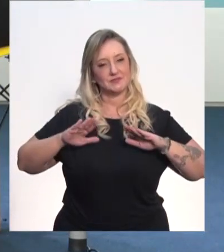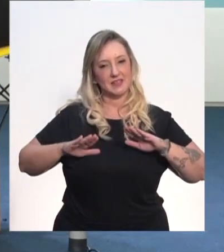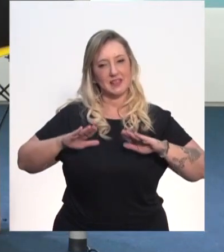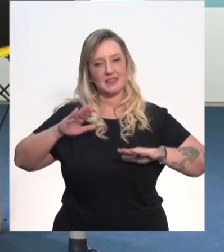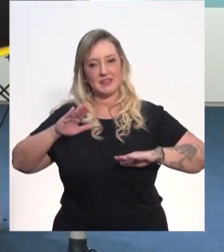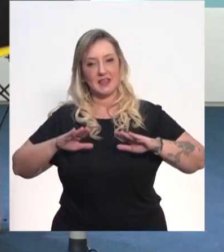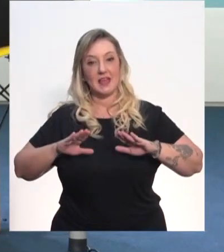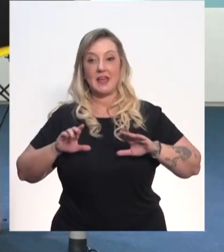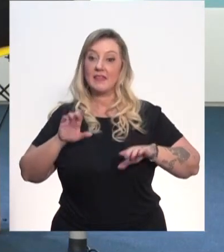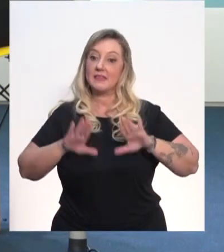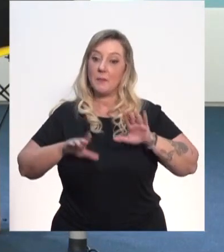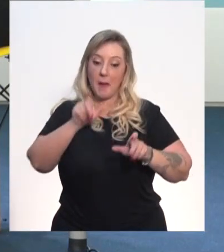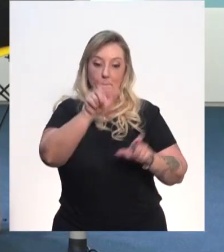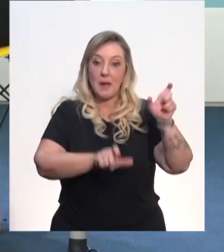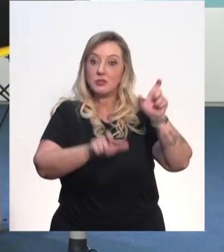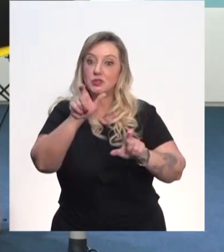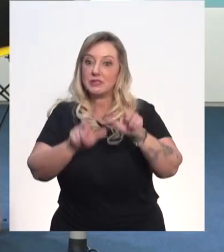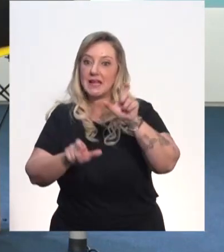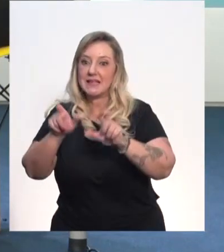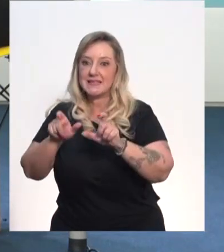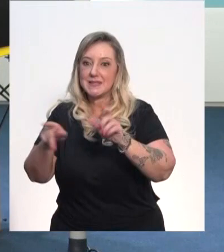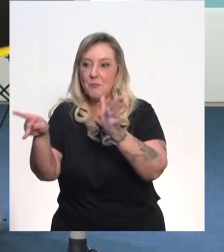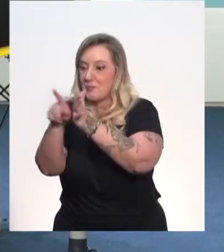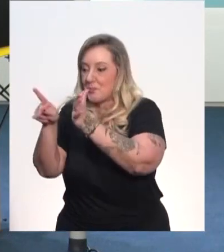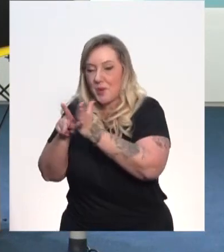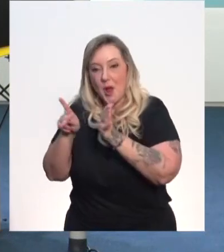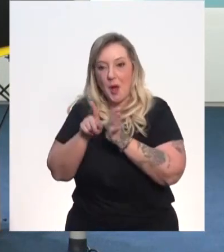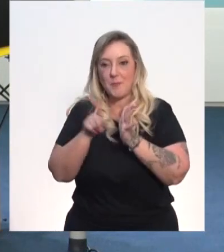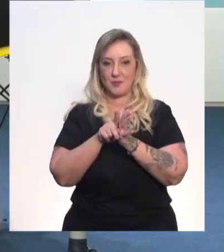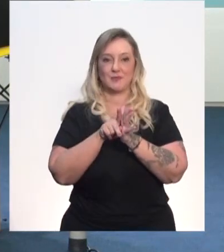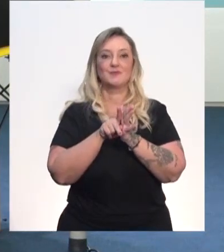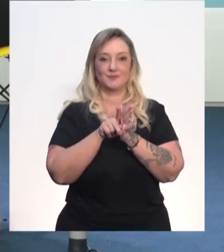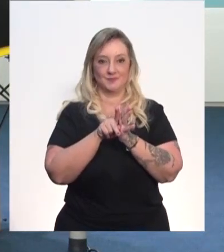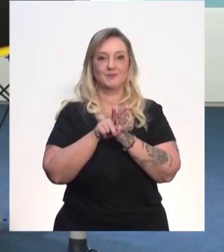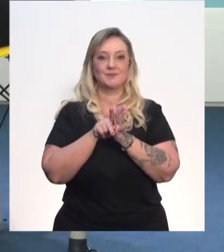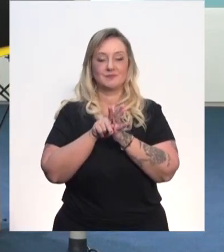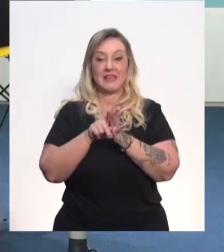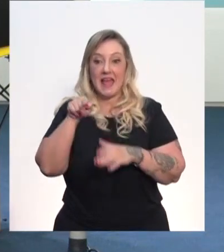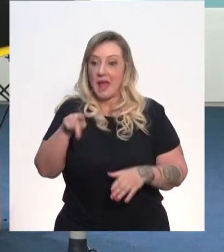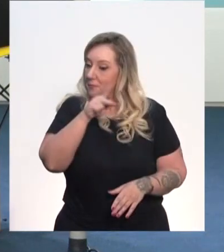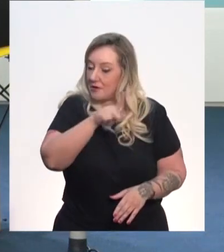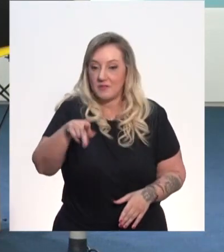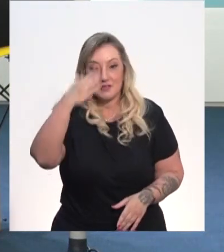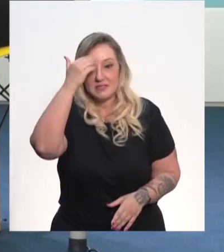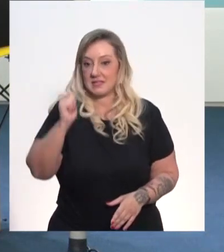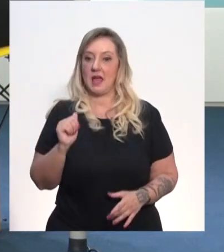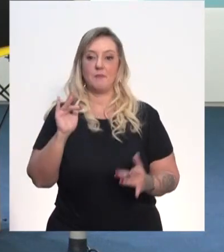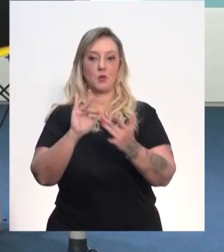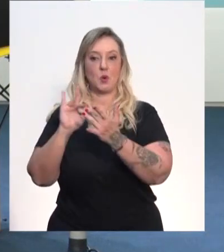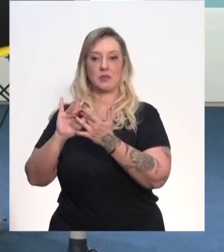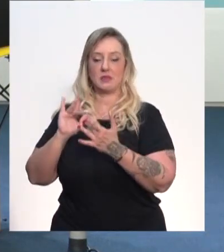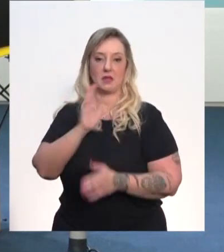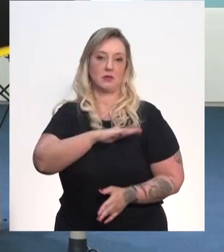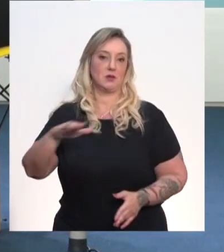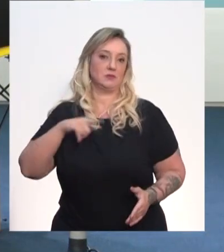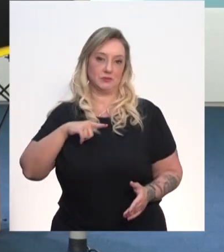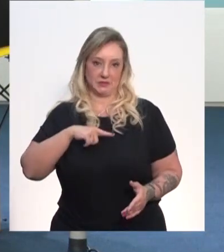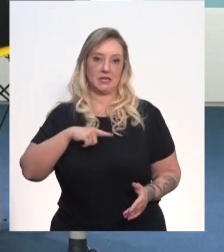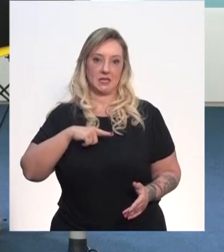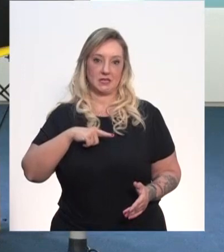os PCs que assistiram à apresentação de ontem de Ciências Humanas vão ver que a gente vai falar